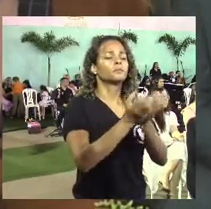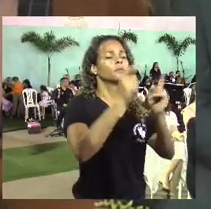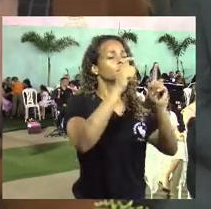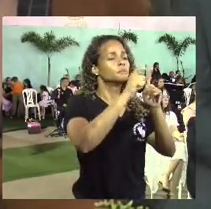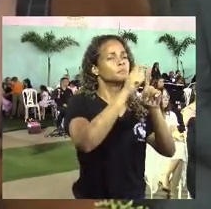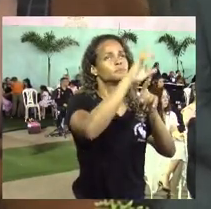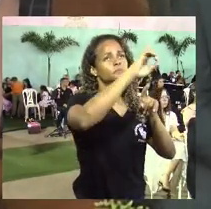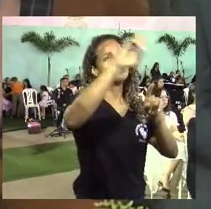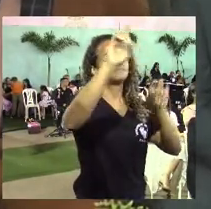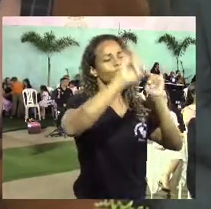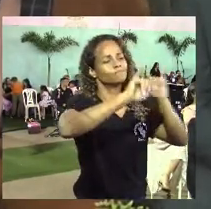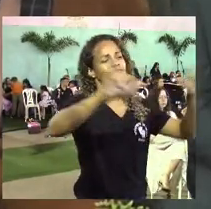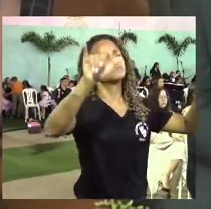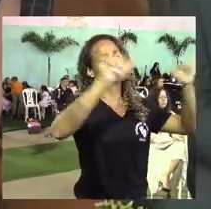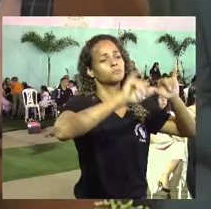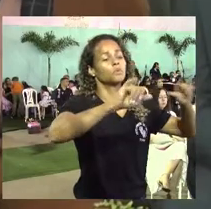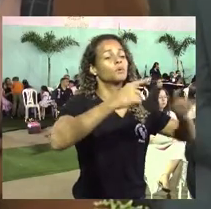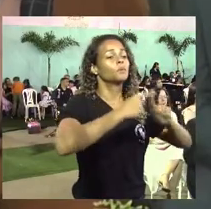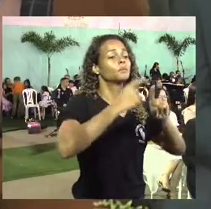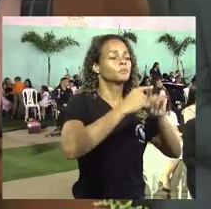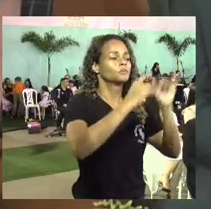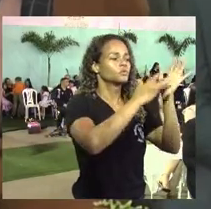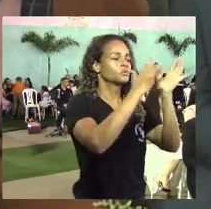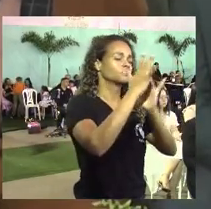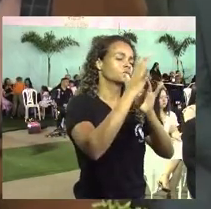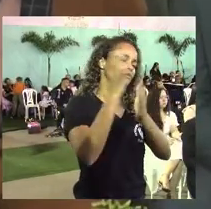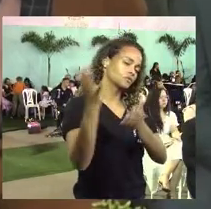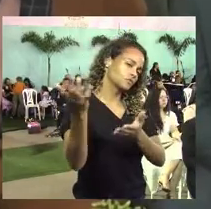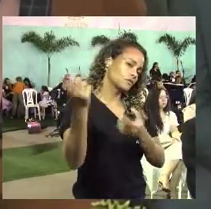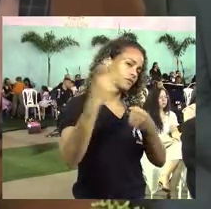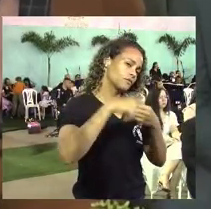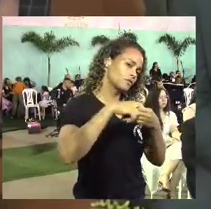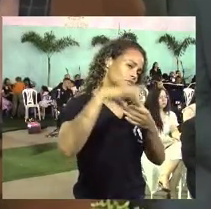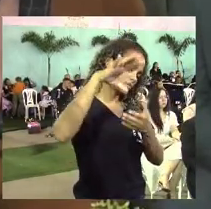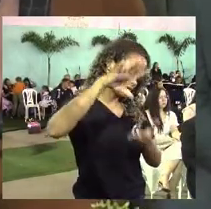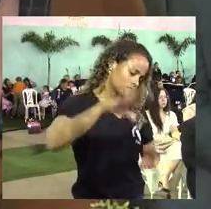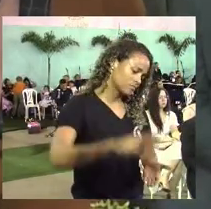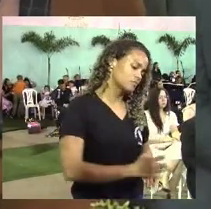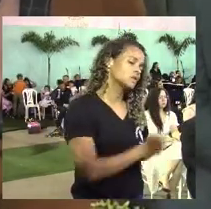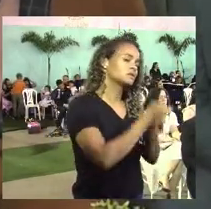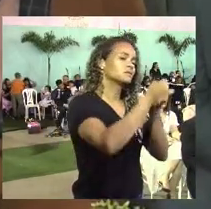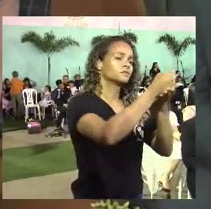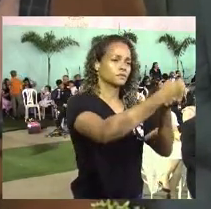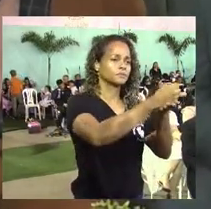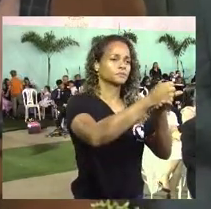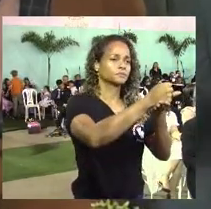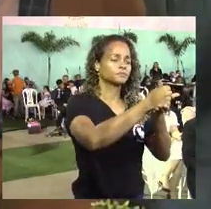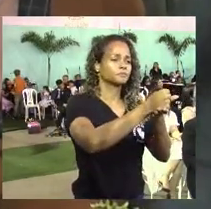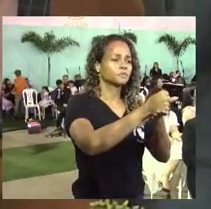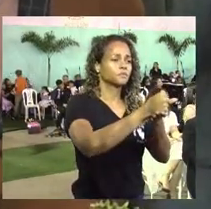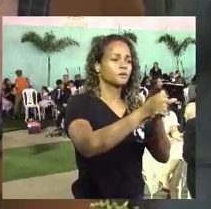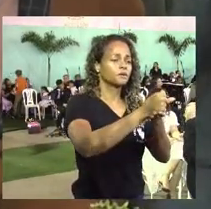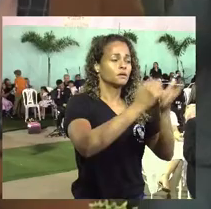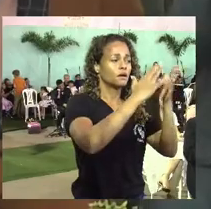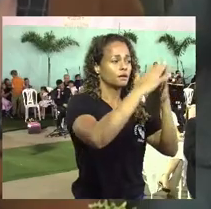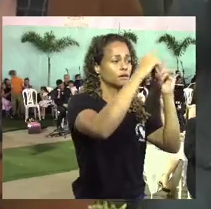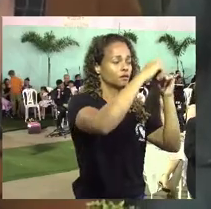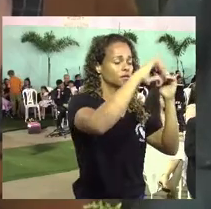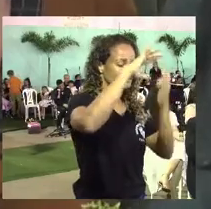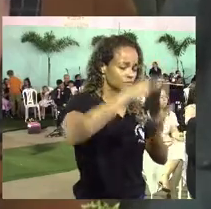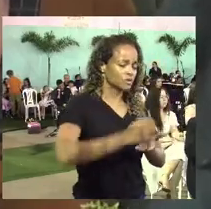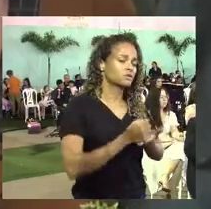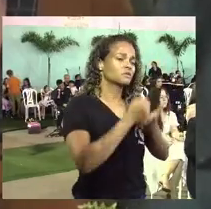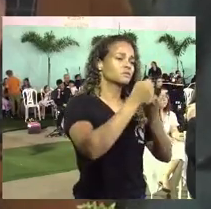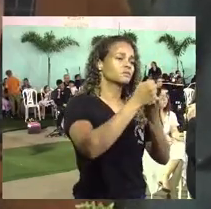porque Jesus está voltando para buscar a sua igreja o arrebatamento da igreja estás portas